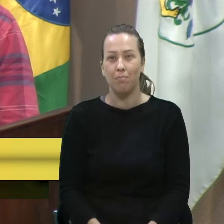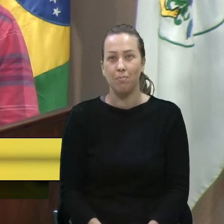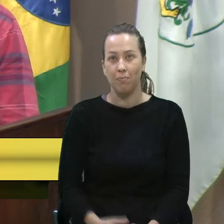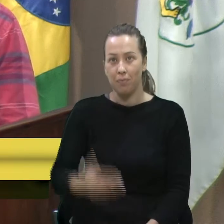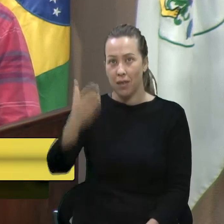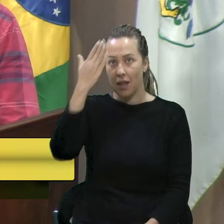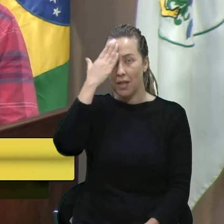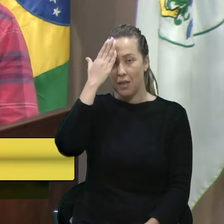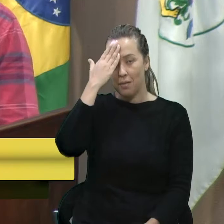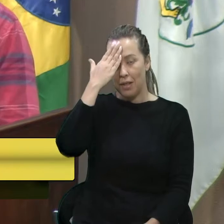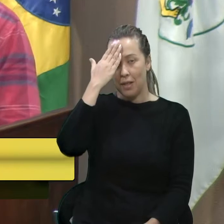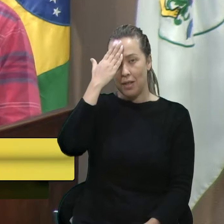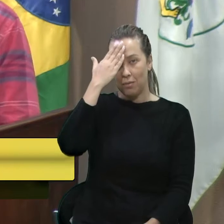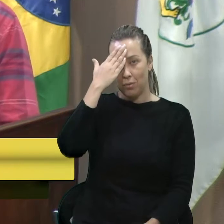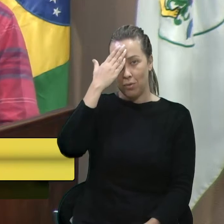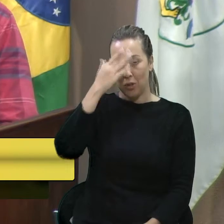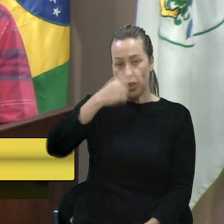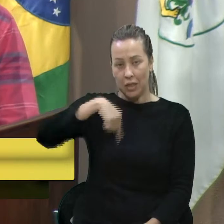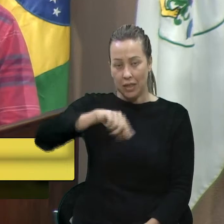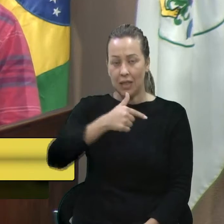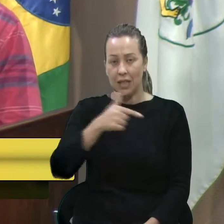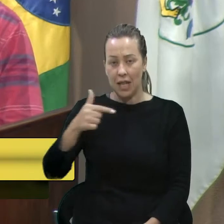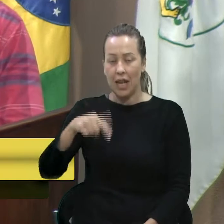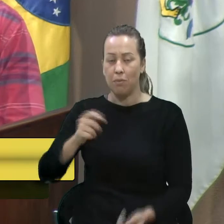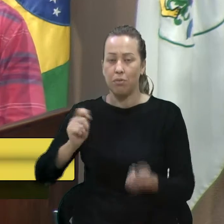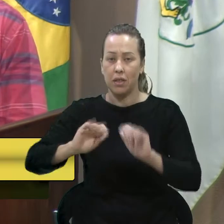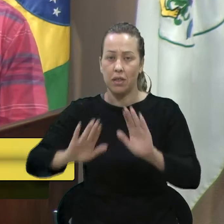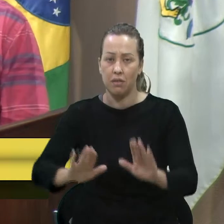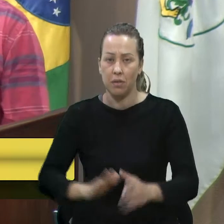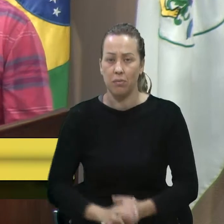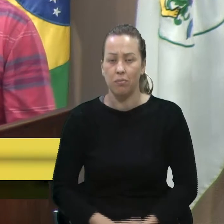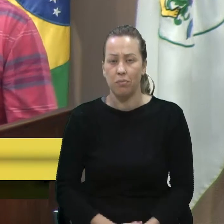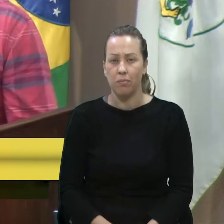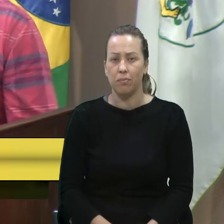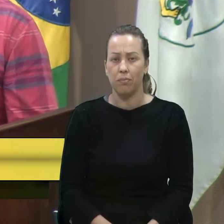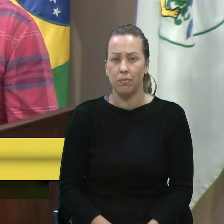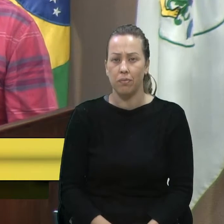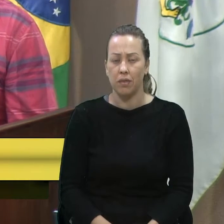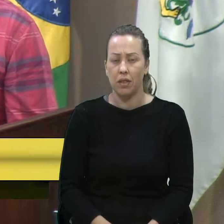Sabemos que somos vulneráveis a isso.